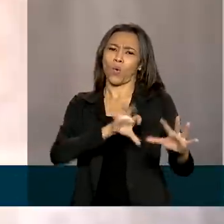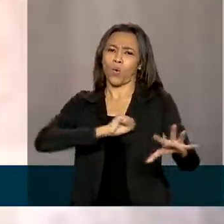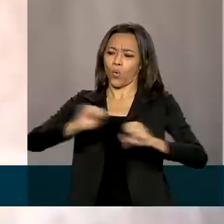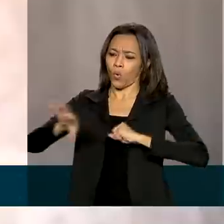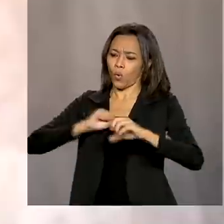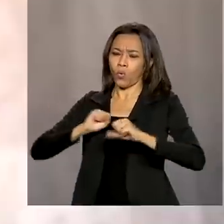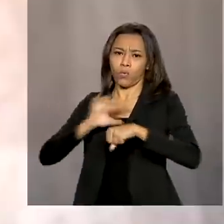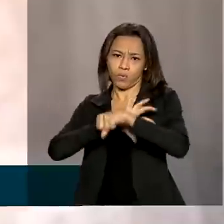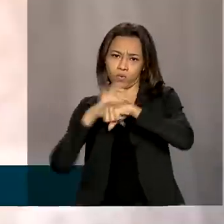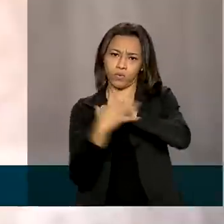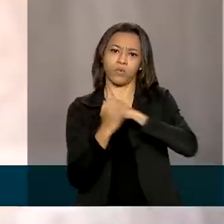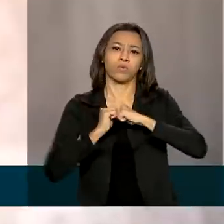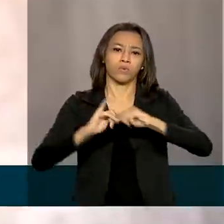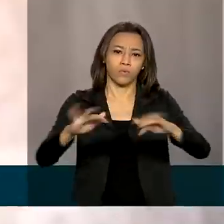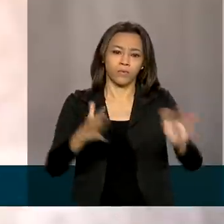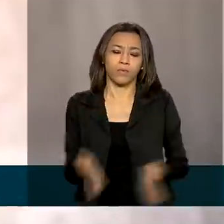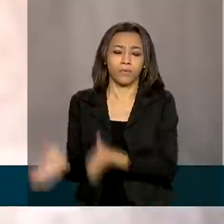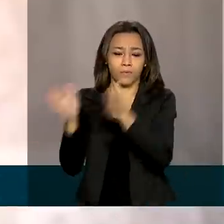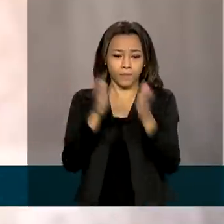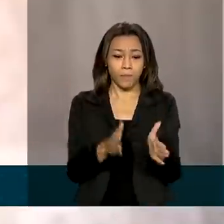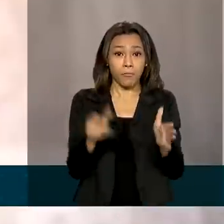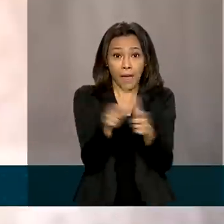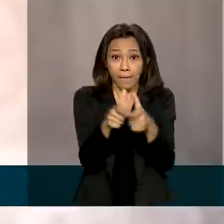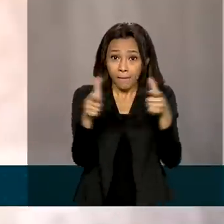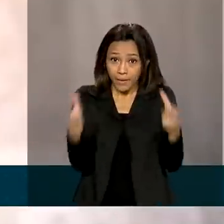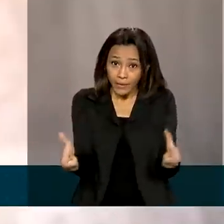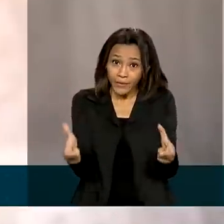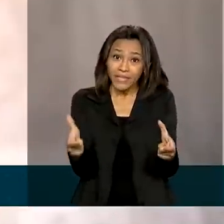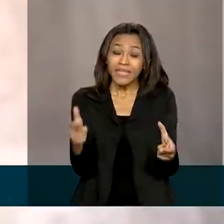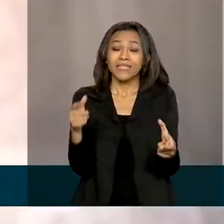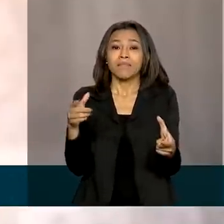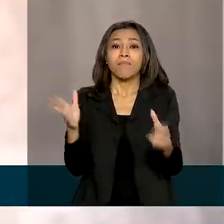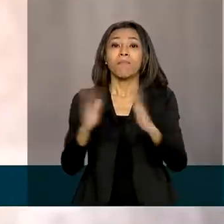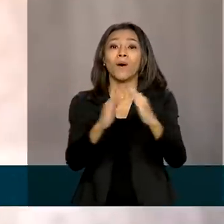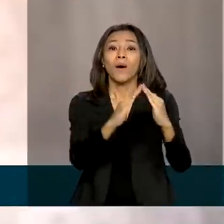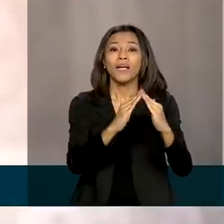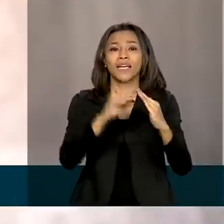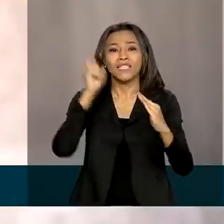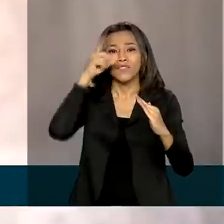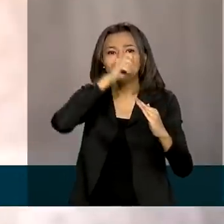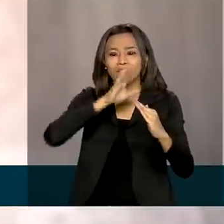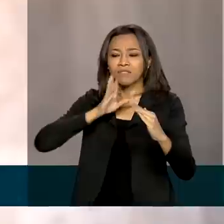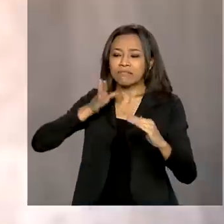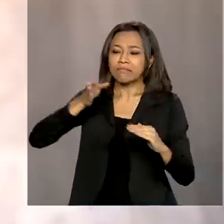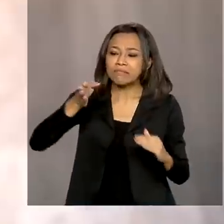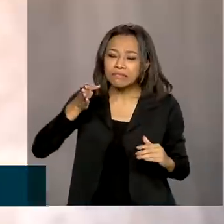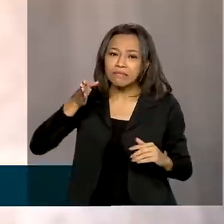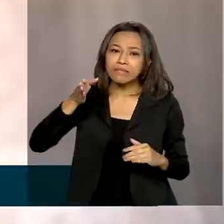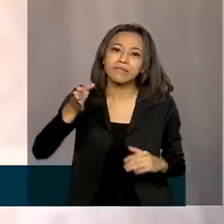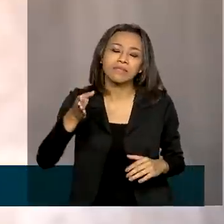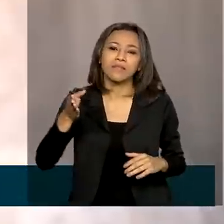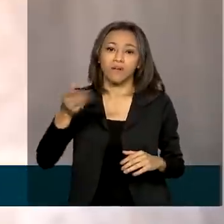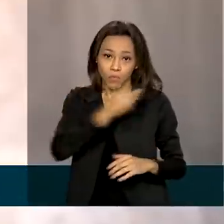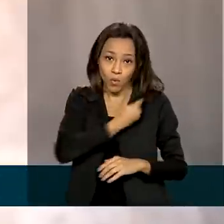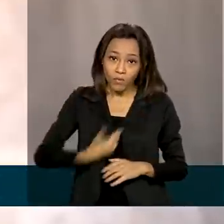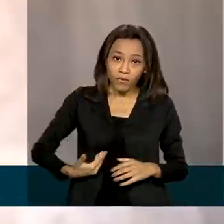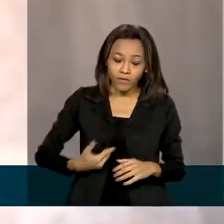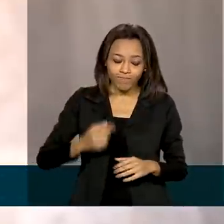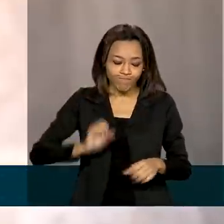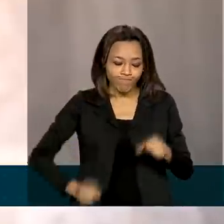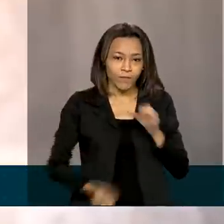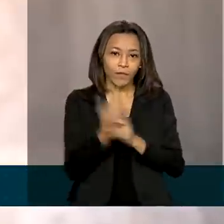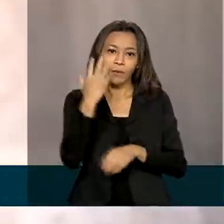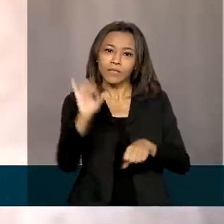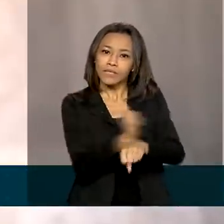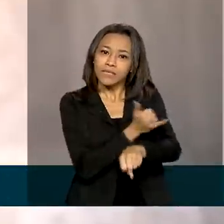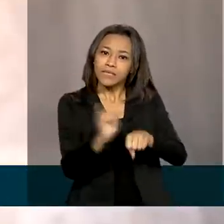maior parte desses indígenas vive em áreas de difícil acesso e para chegar até eles, o governo montou uma verdadeira força